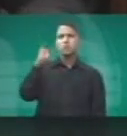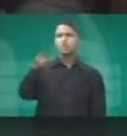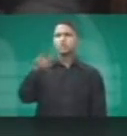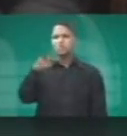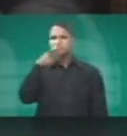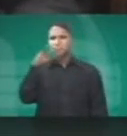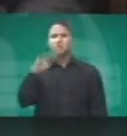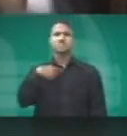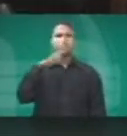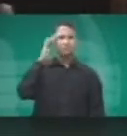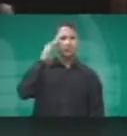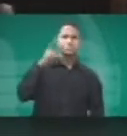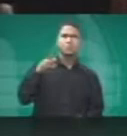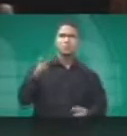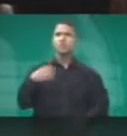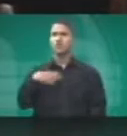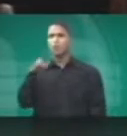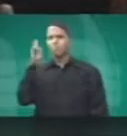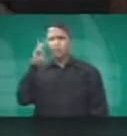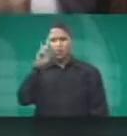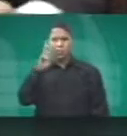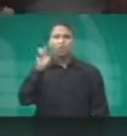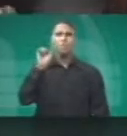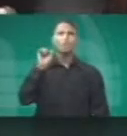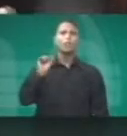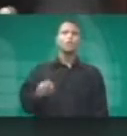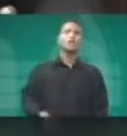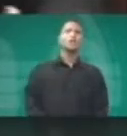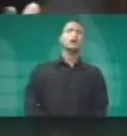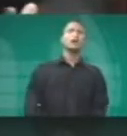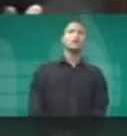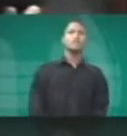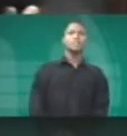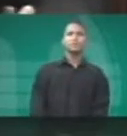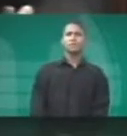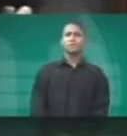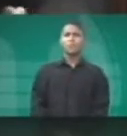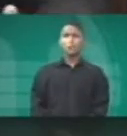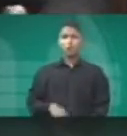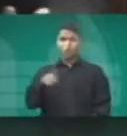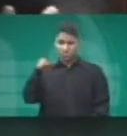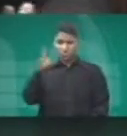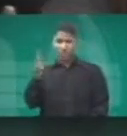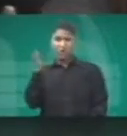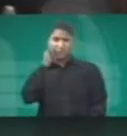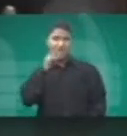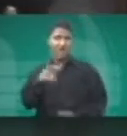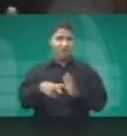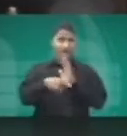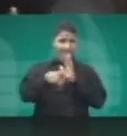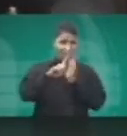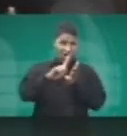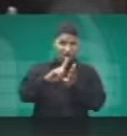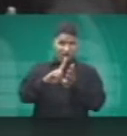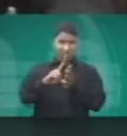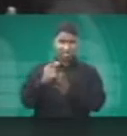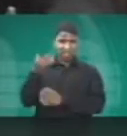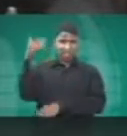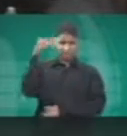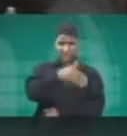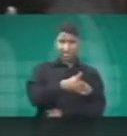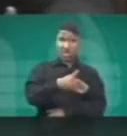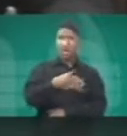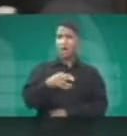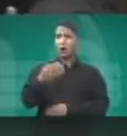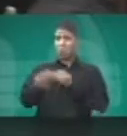falava e me lembro perfeitamente, inclusive de declarações de Vossa Senhoria, antes de entrar